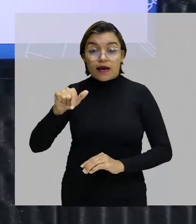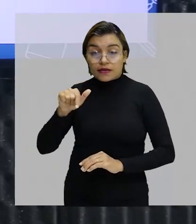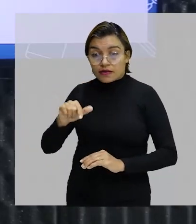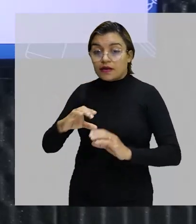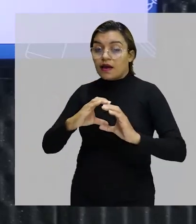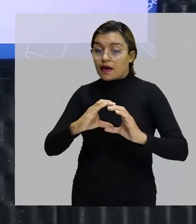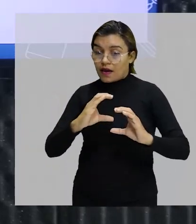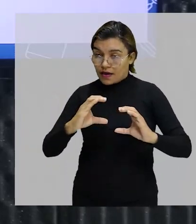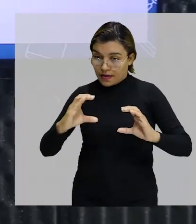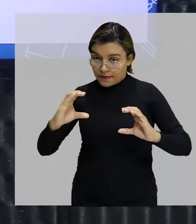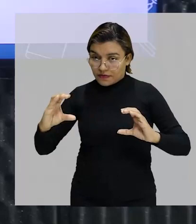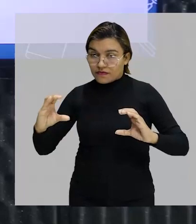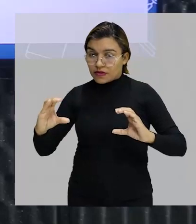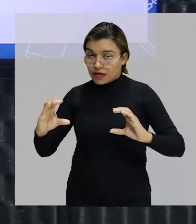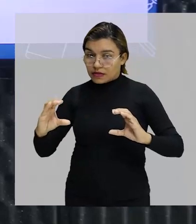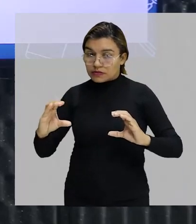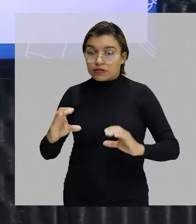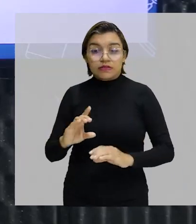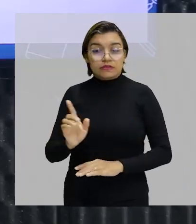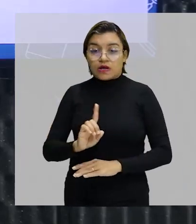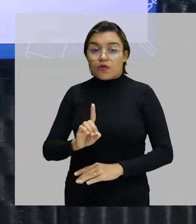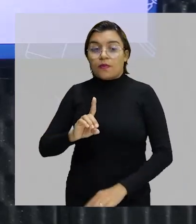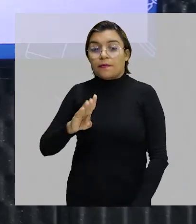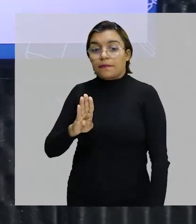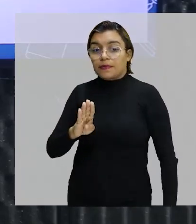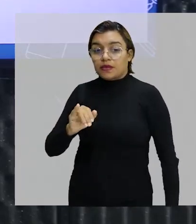serão biodegradáveis. Então, os